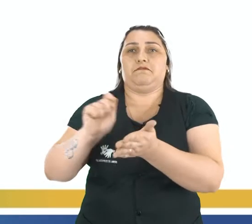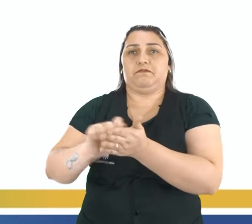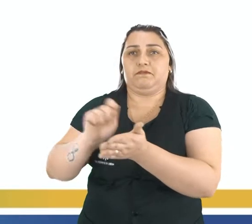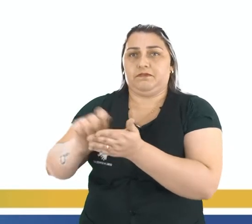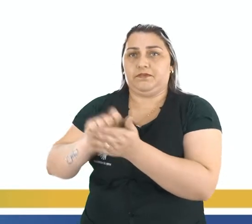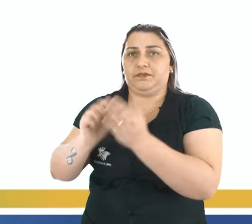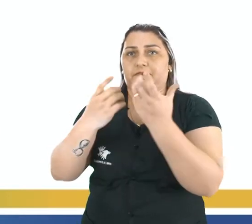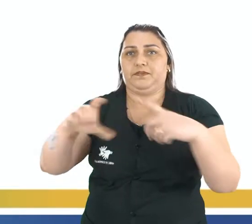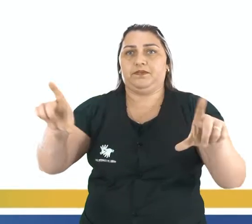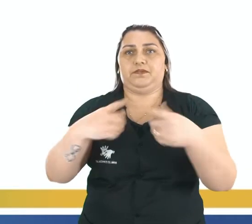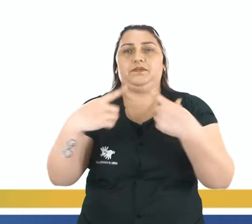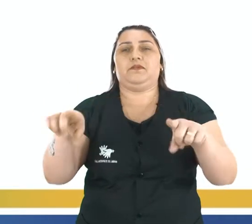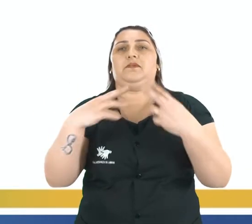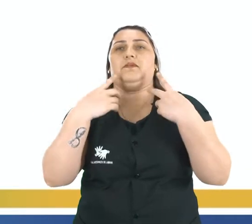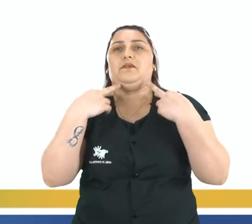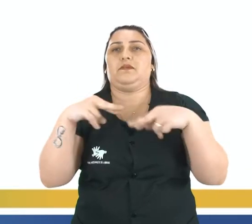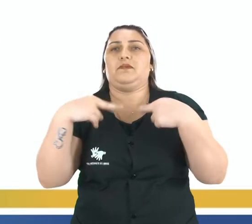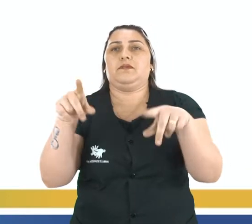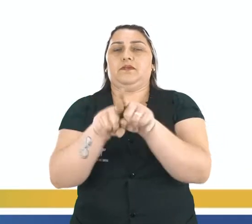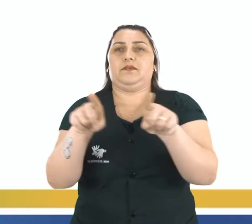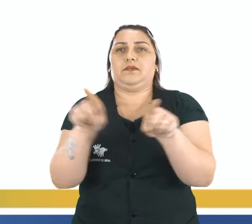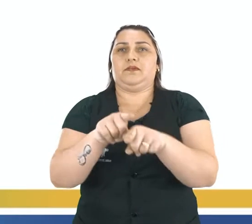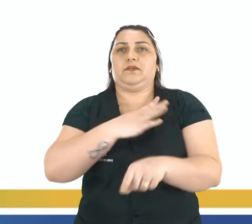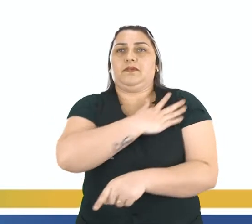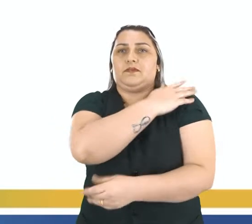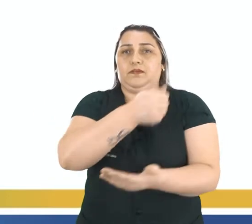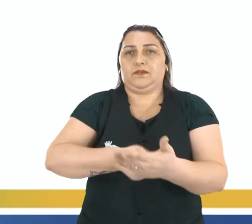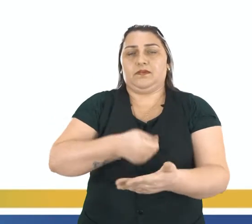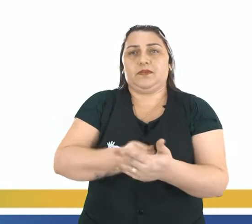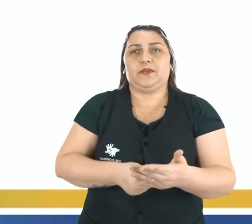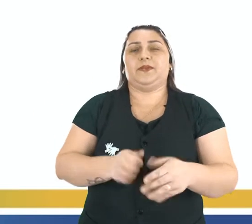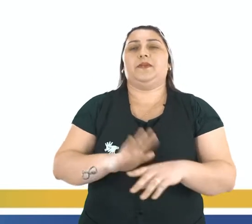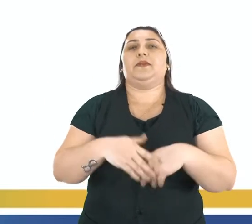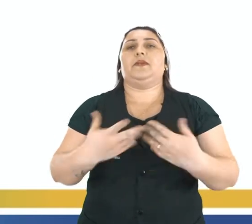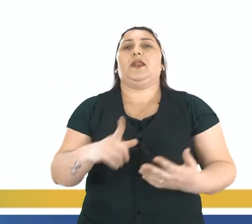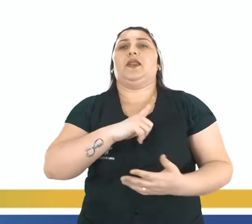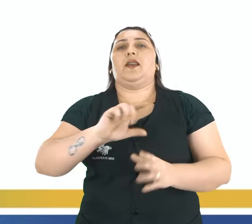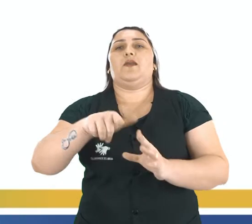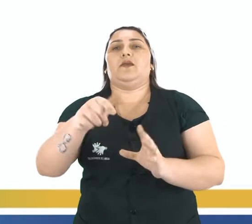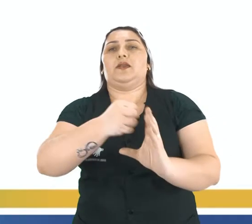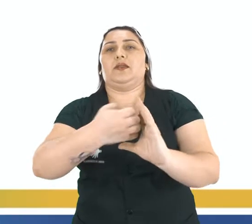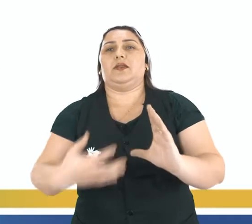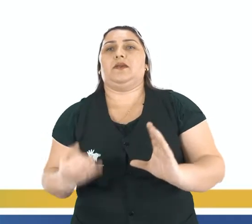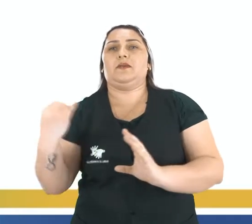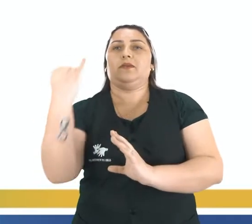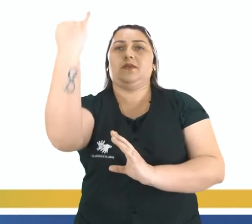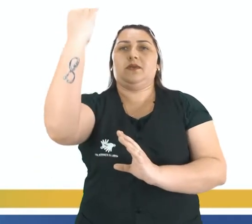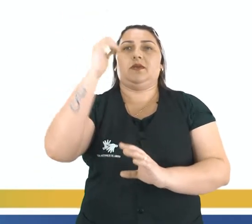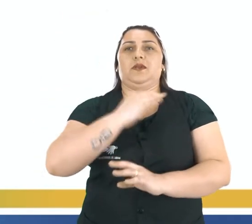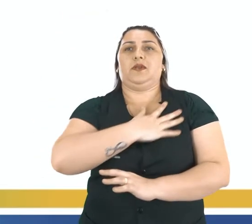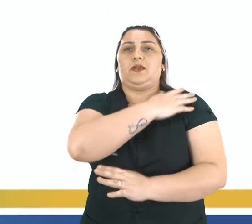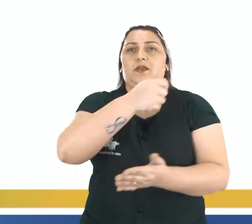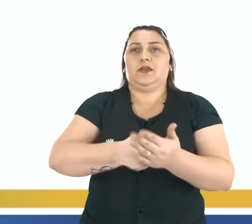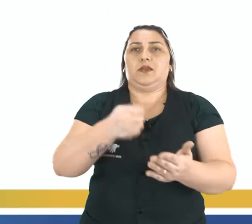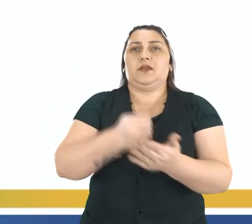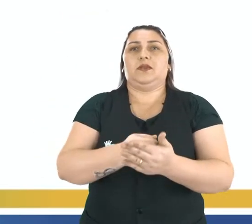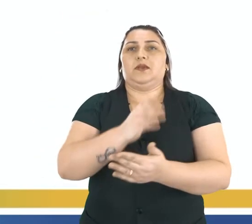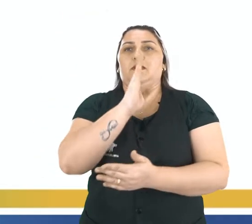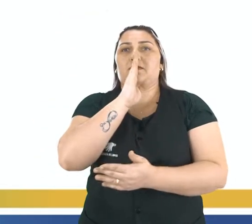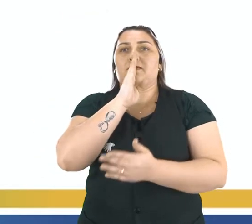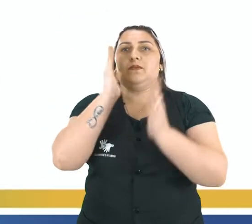criavam músicas com críticas à ditadura, e é aí que vai ter outra característica fundamental da ditadura, que vai ser a